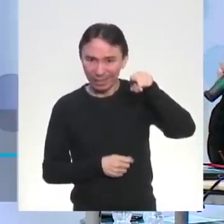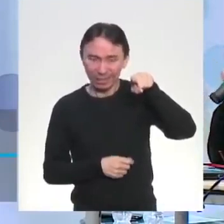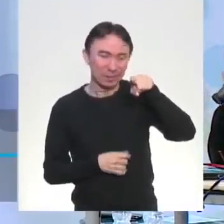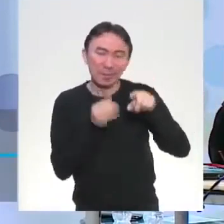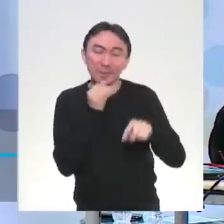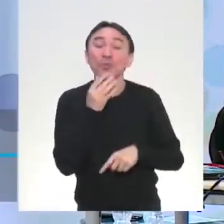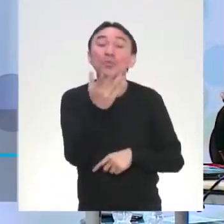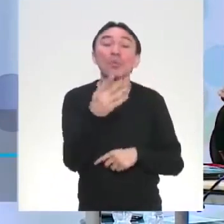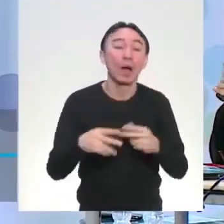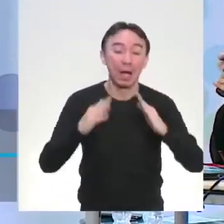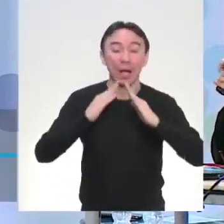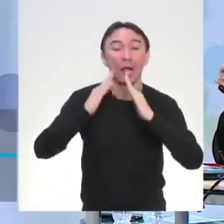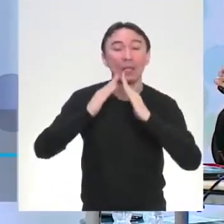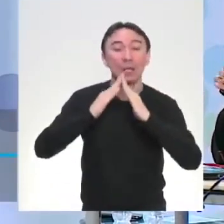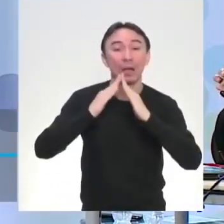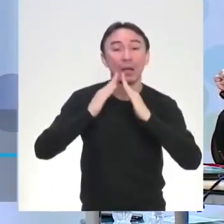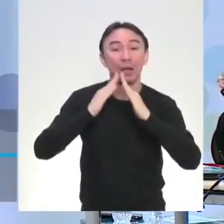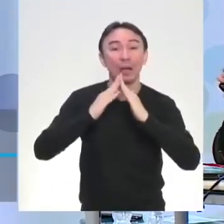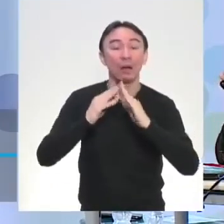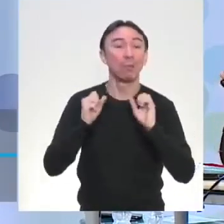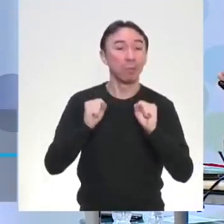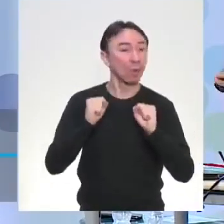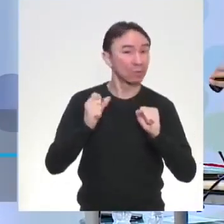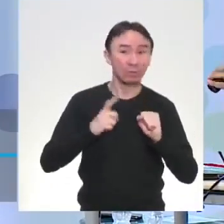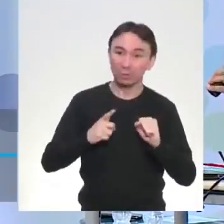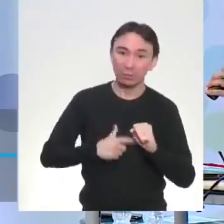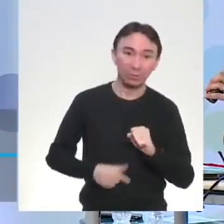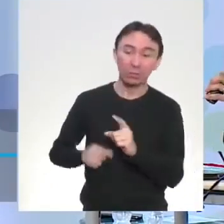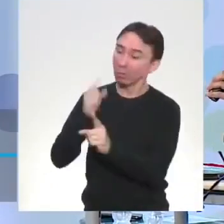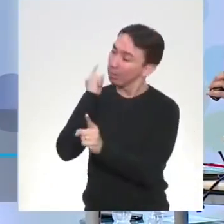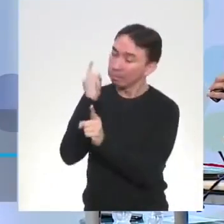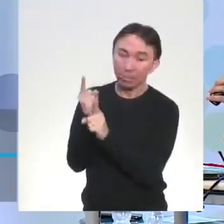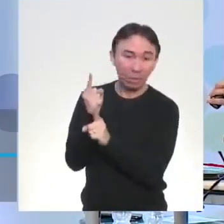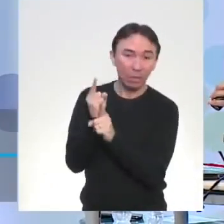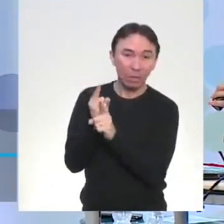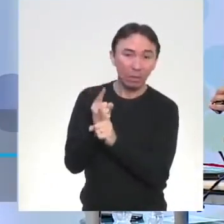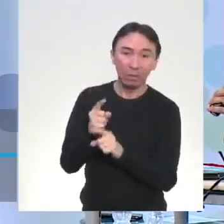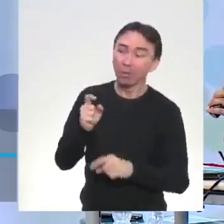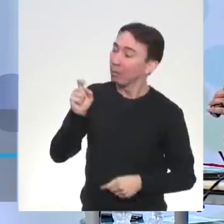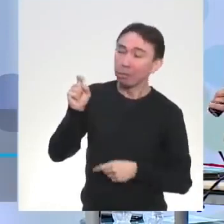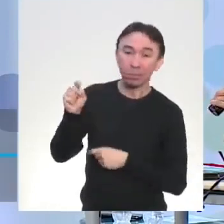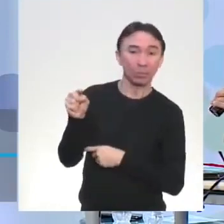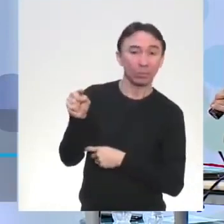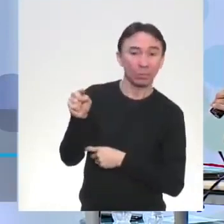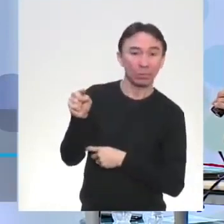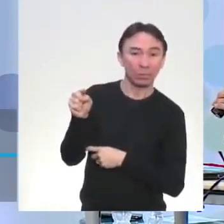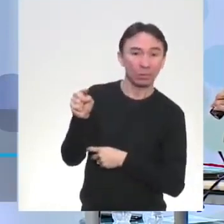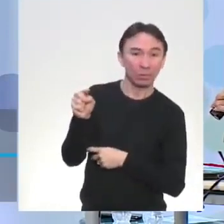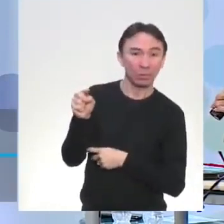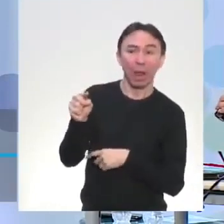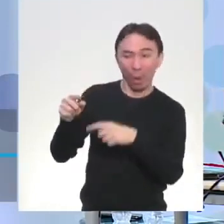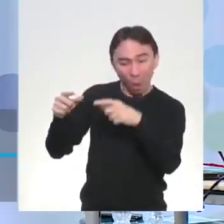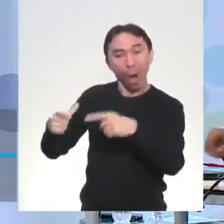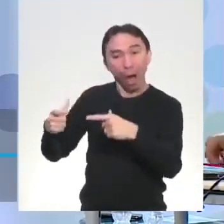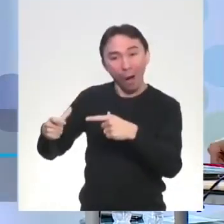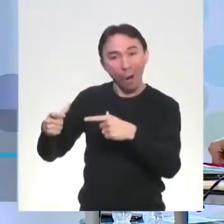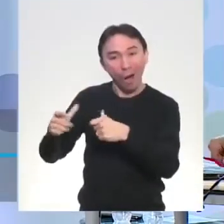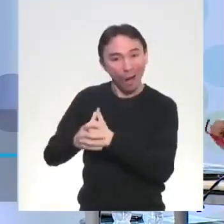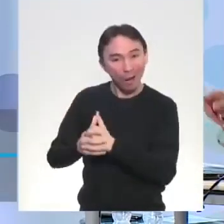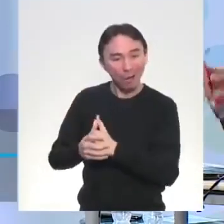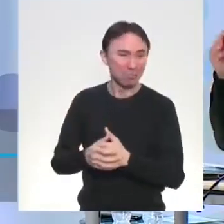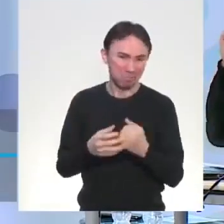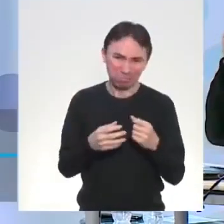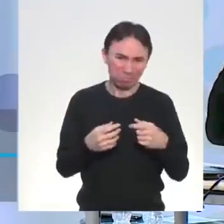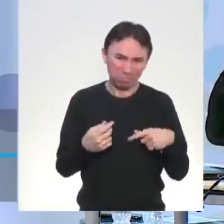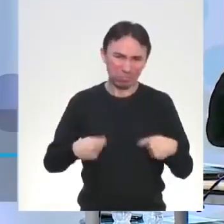sua casa aí agora, você pode definir um ponto no espaço ali. Ele vai ser um pontinho, vai ser um local, não precisa ser exatamente na parede ou no